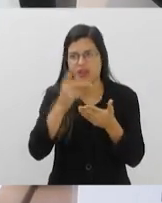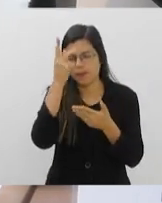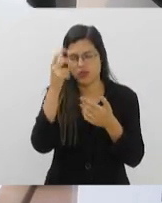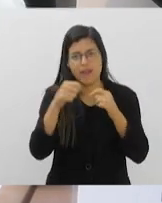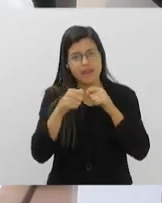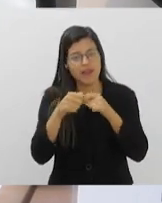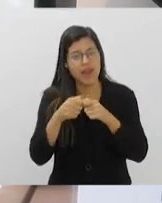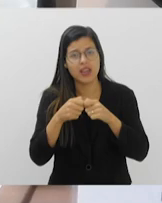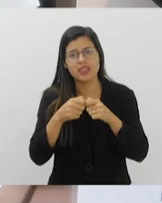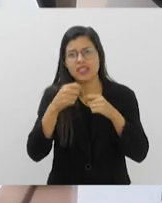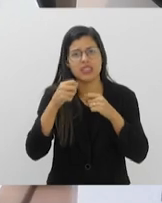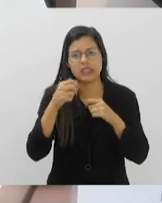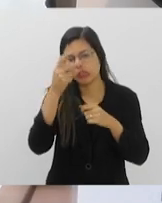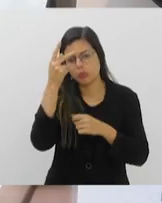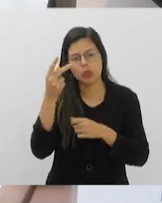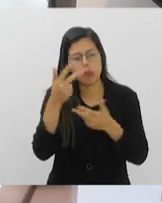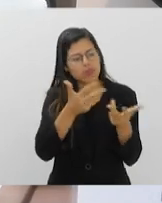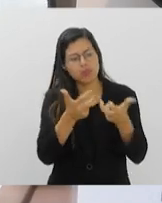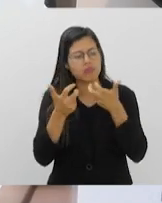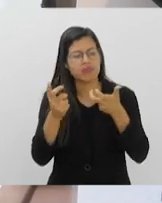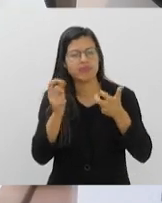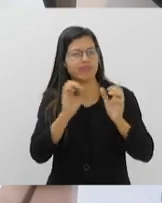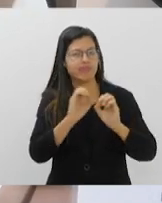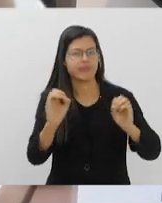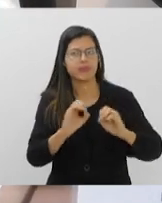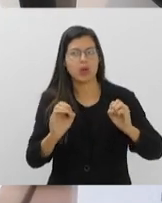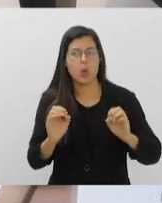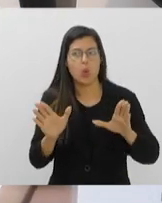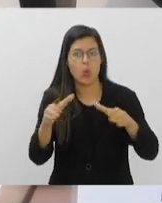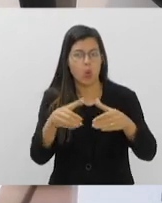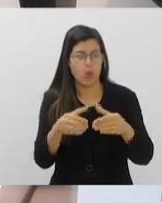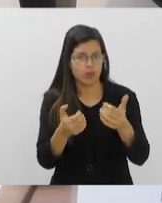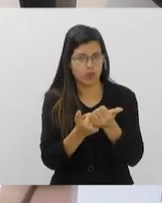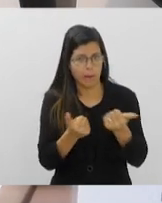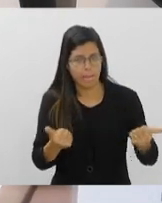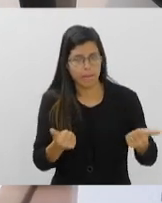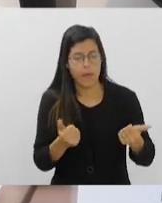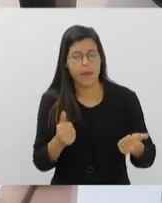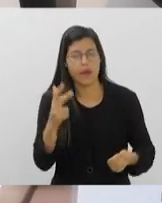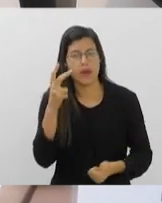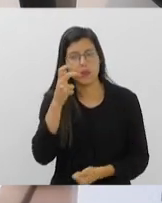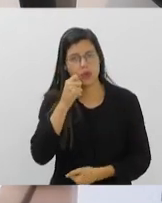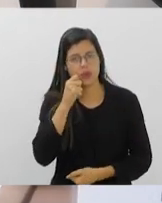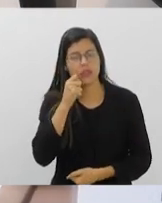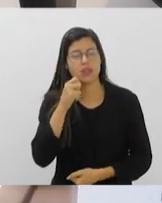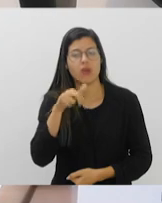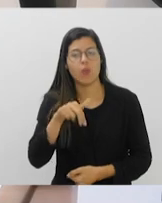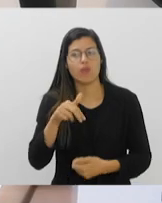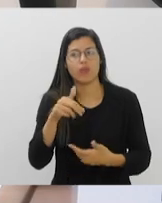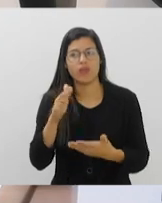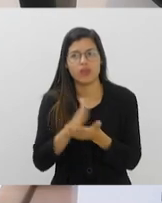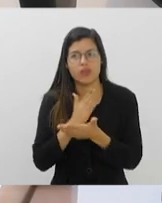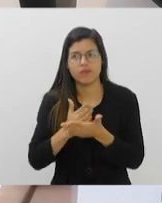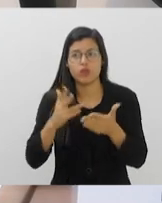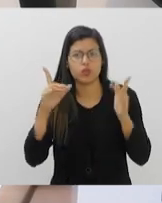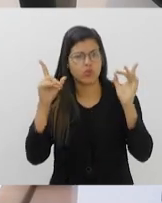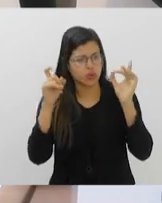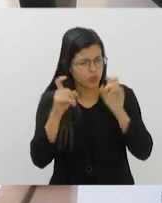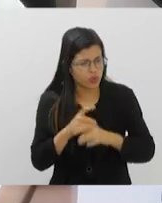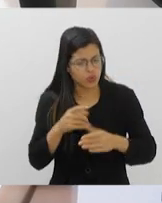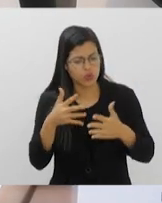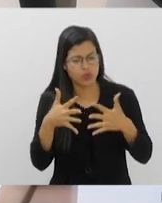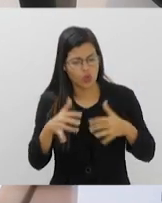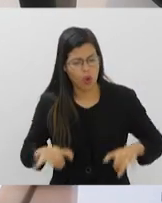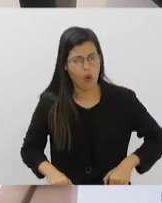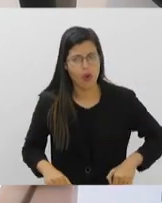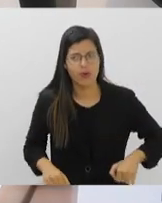falando sobre como os grupos de apoio adoção que durante muito tempo e diversas vezes são massacrados são são metralhados